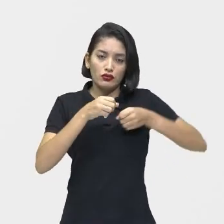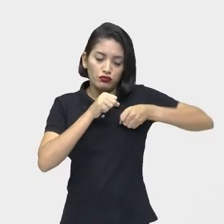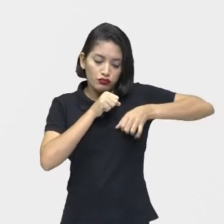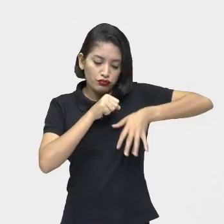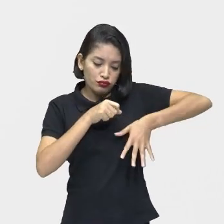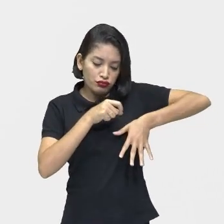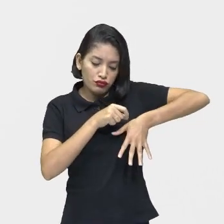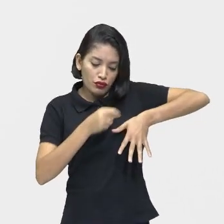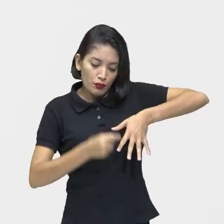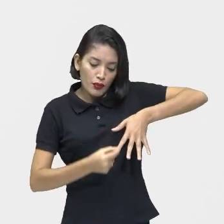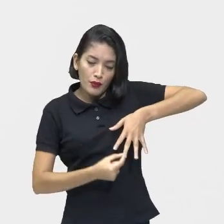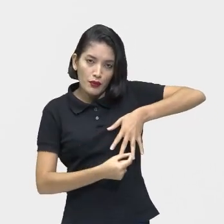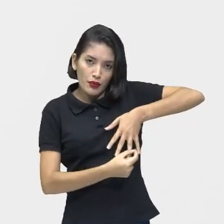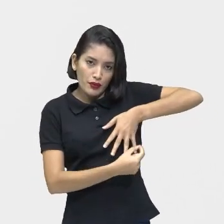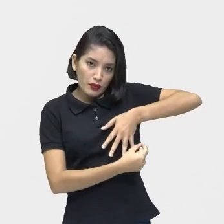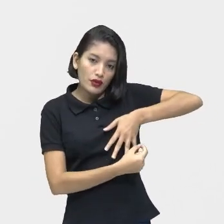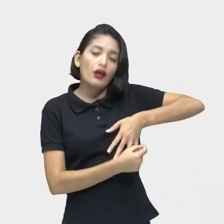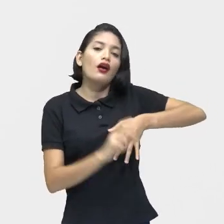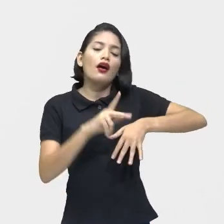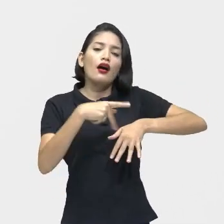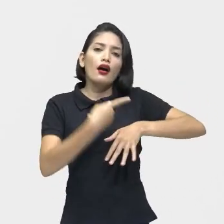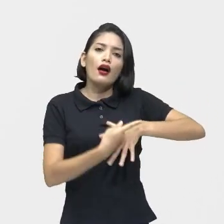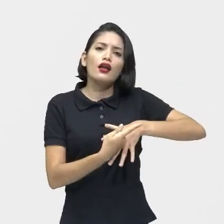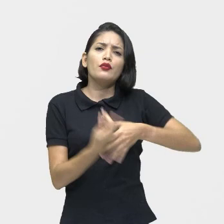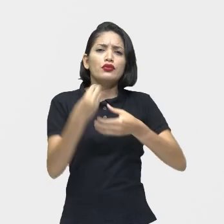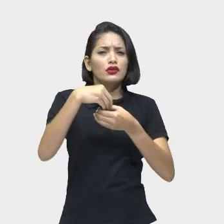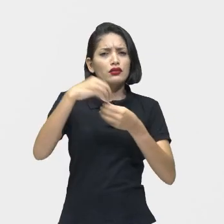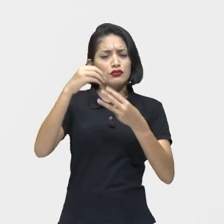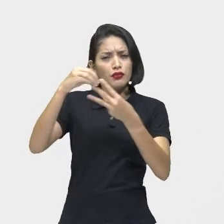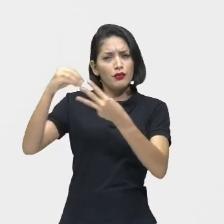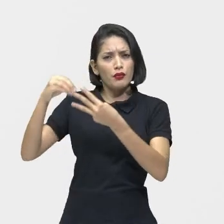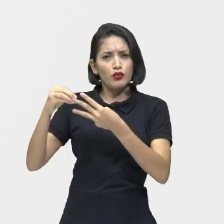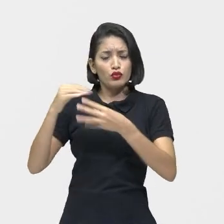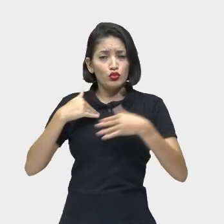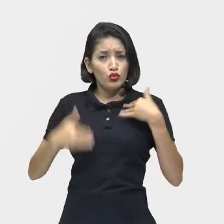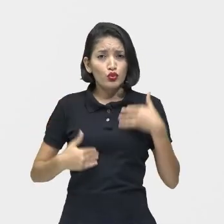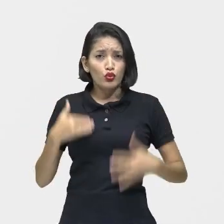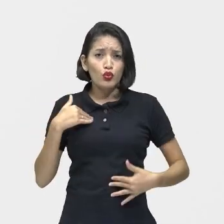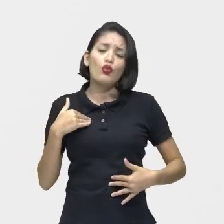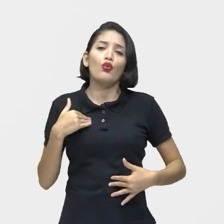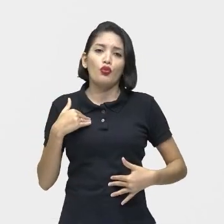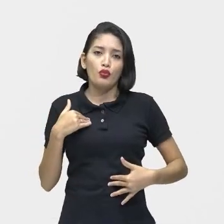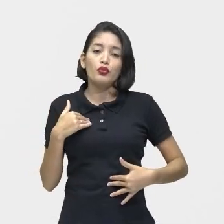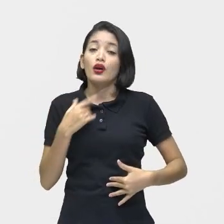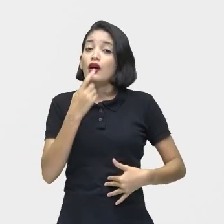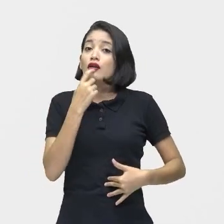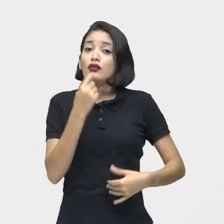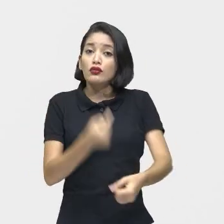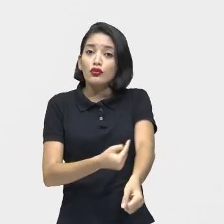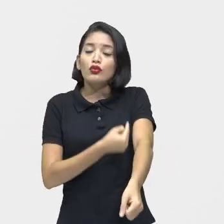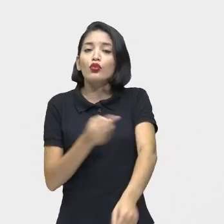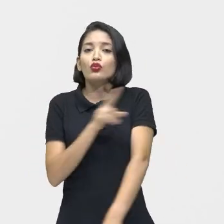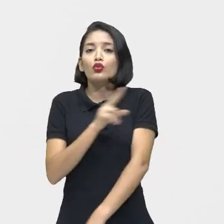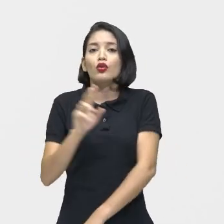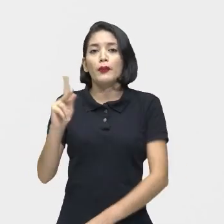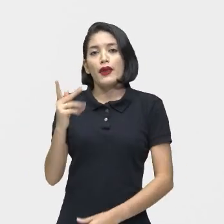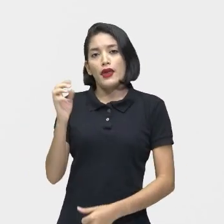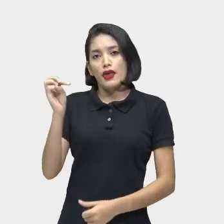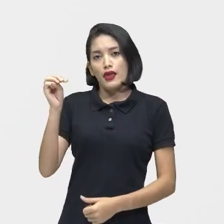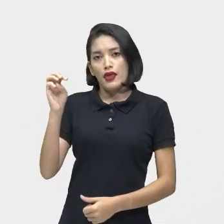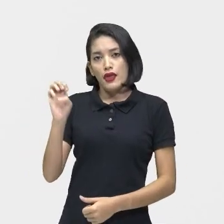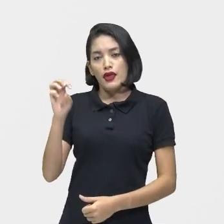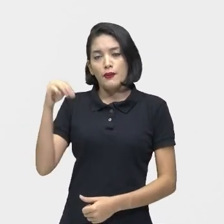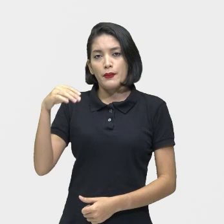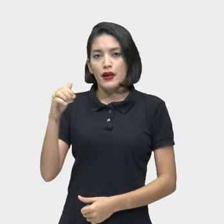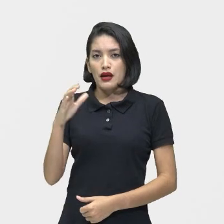o oxigênio é levado para todas as células do corpo humano, né? Então, os glóbulos vermelhos são as hemácias, como a gente observou lá na